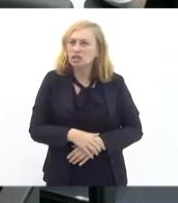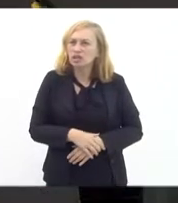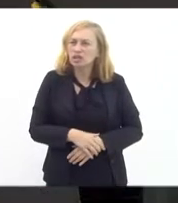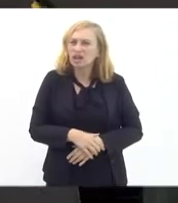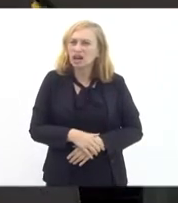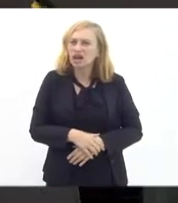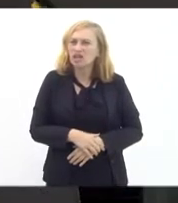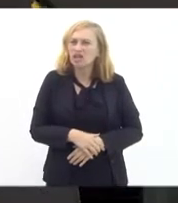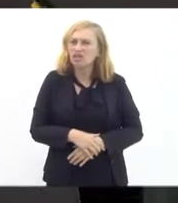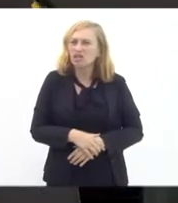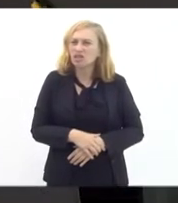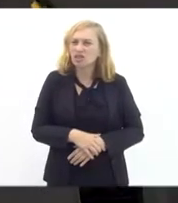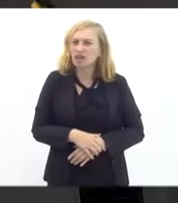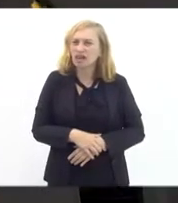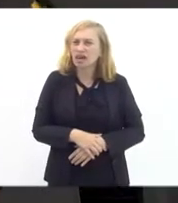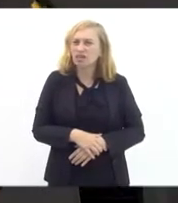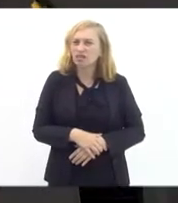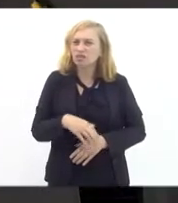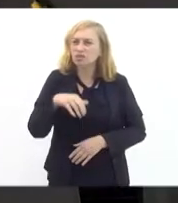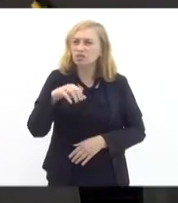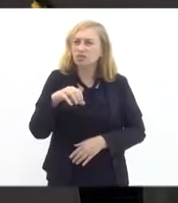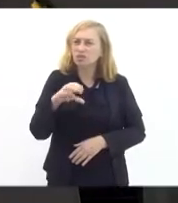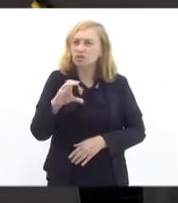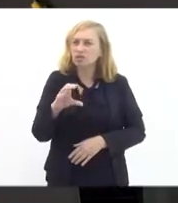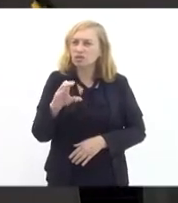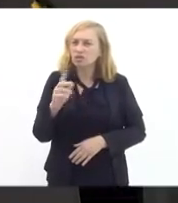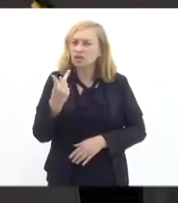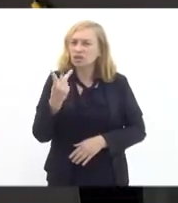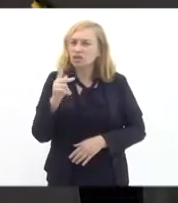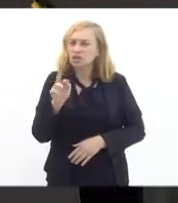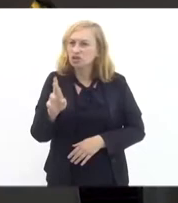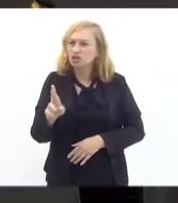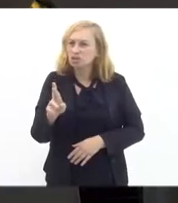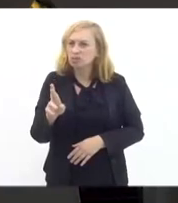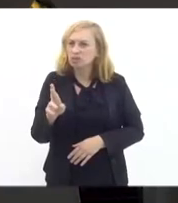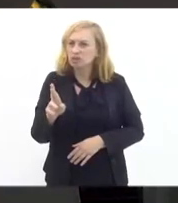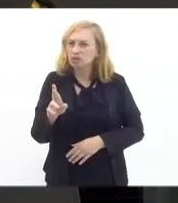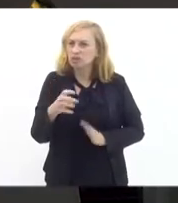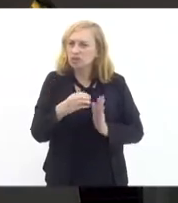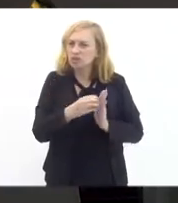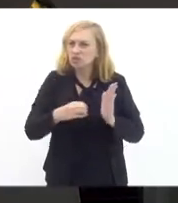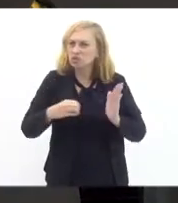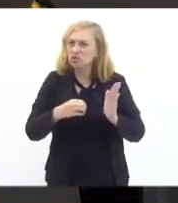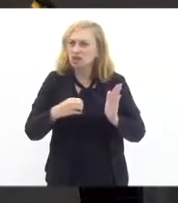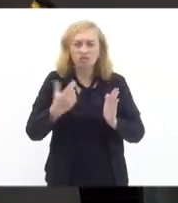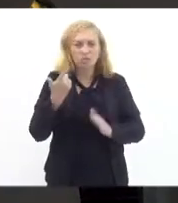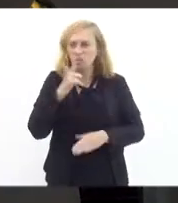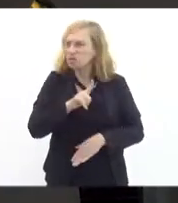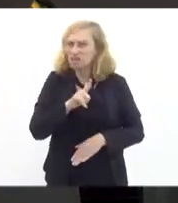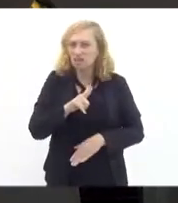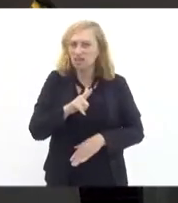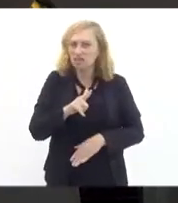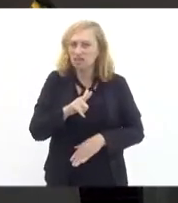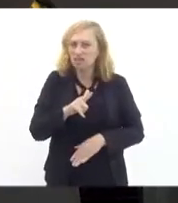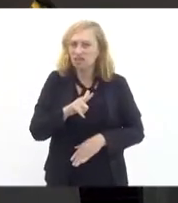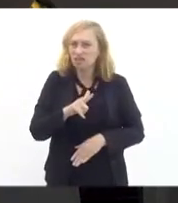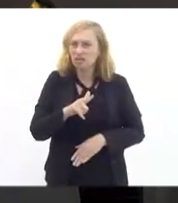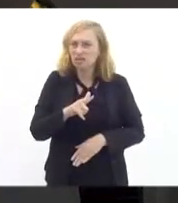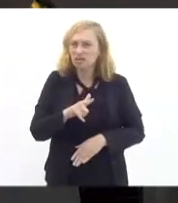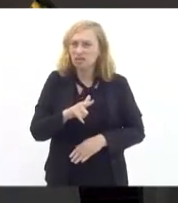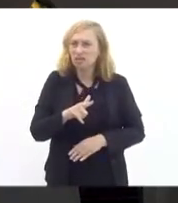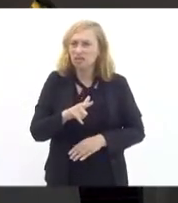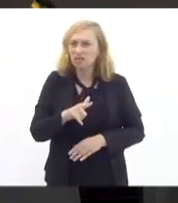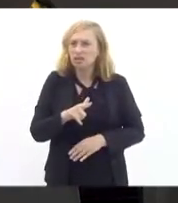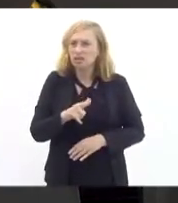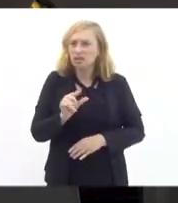vem individual, ele vem dentro de uma seringa. Mas antes de abandonar na rua, ele pode tentar tirar. Não, mas ele não consegue. Consegue? Não tem. Ele